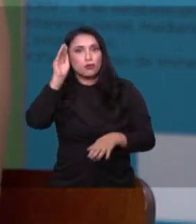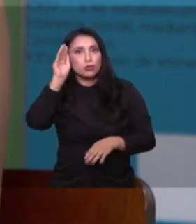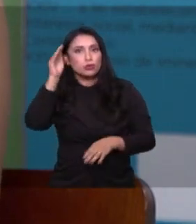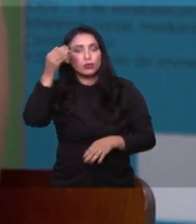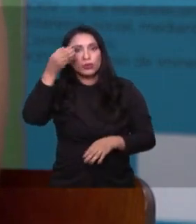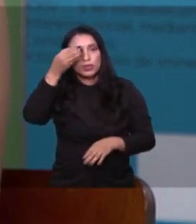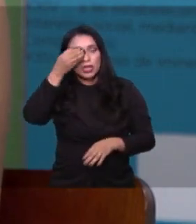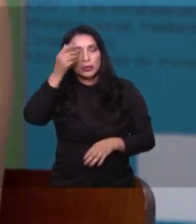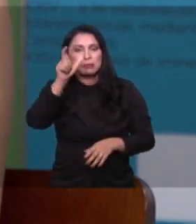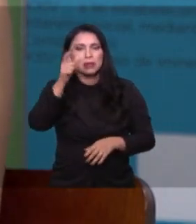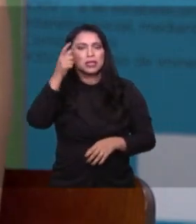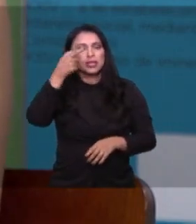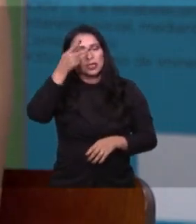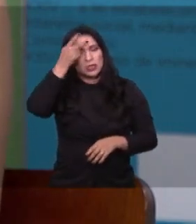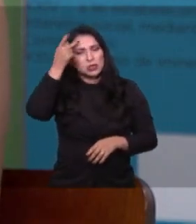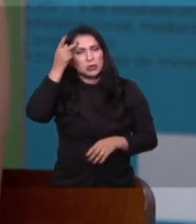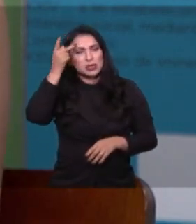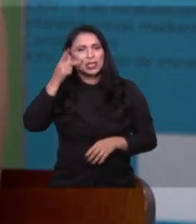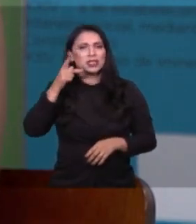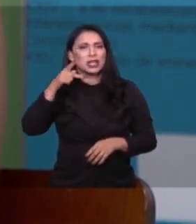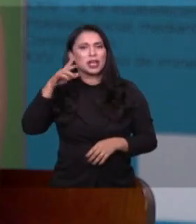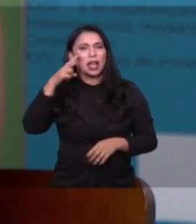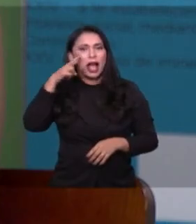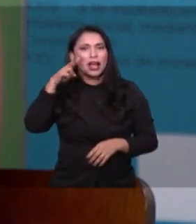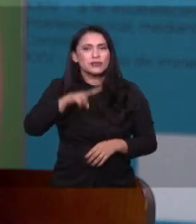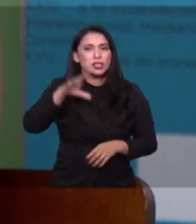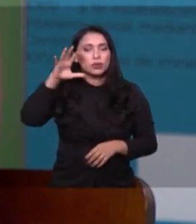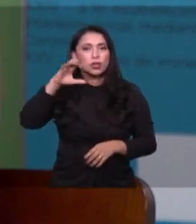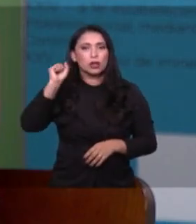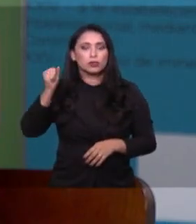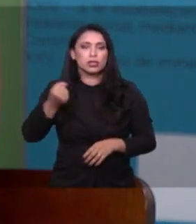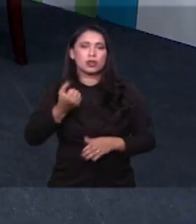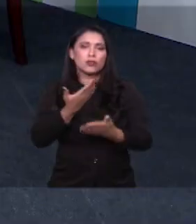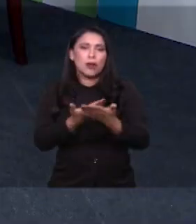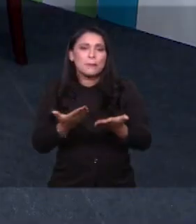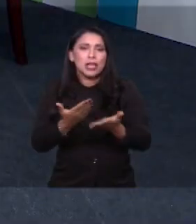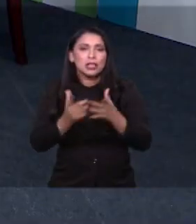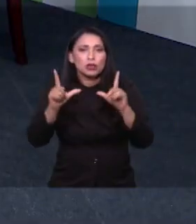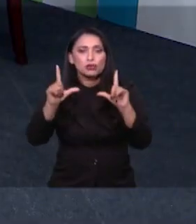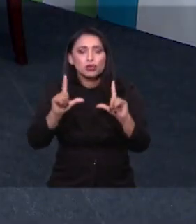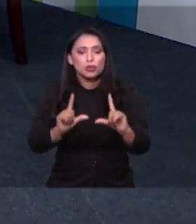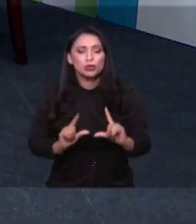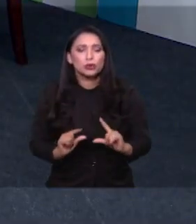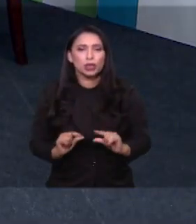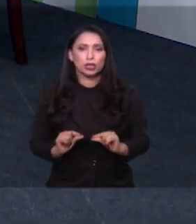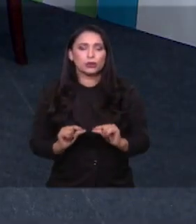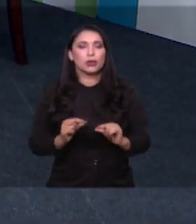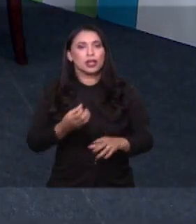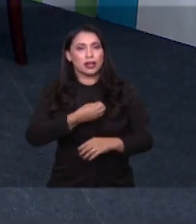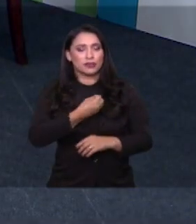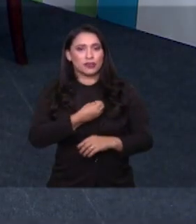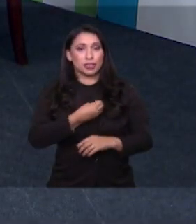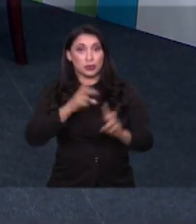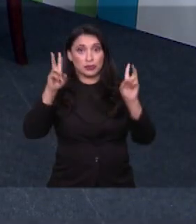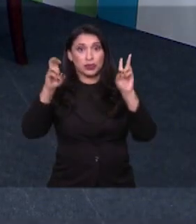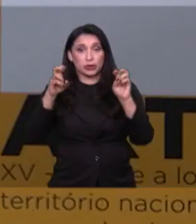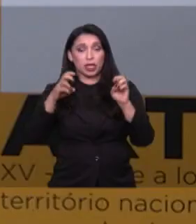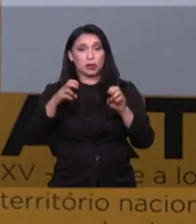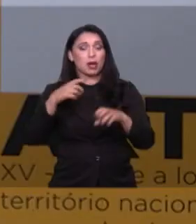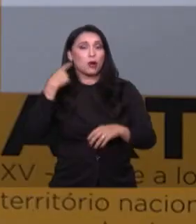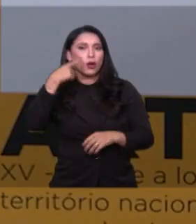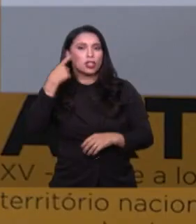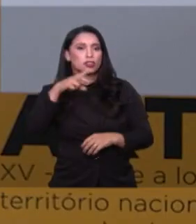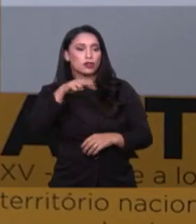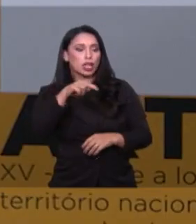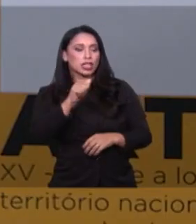pessoas que têm os sentidos da visão e da audição afetados ao longo da vida. Sobre o tema, eu continuo conversando com a advogada